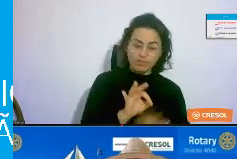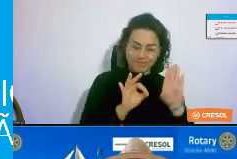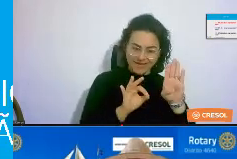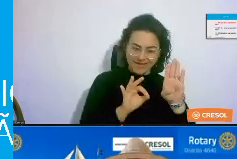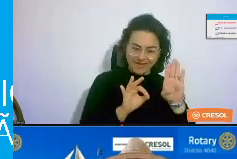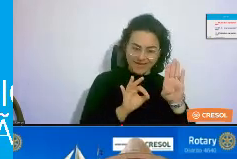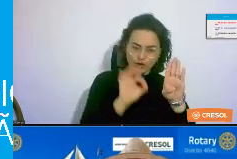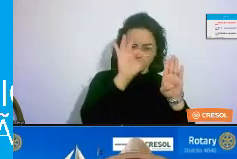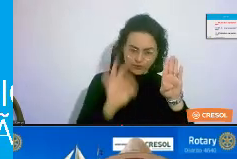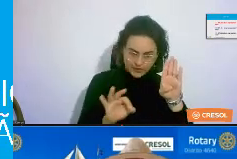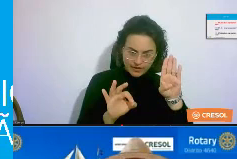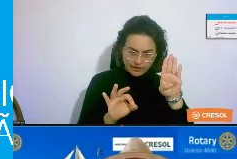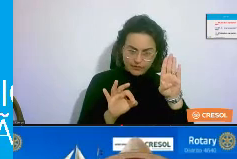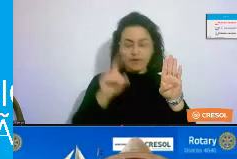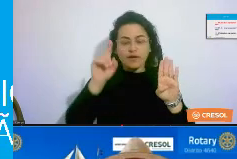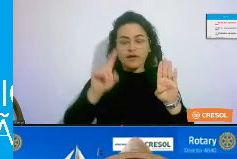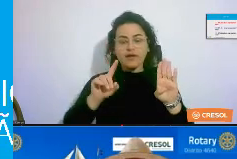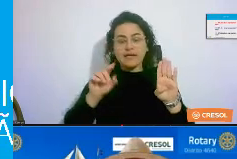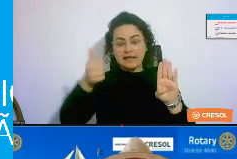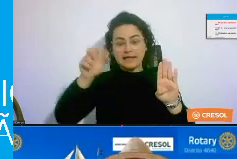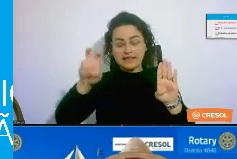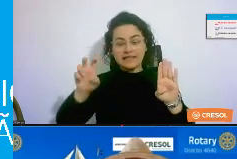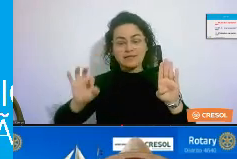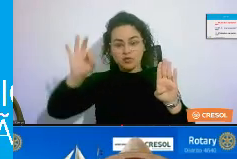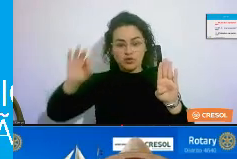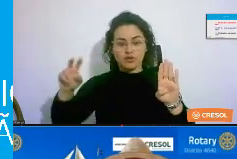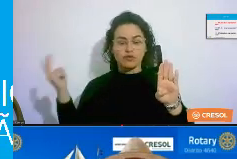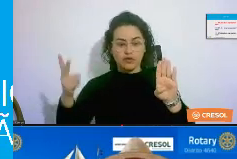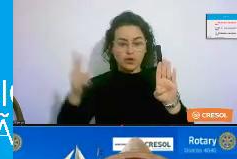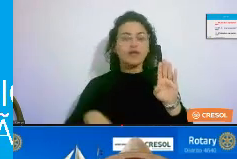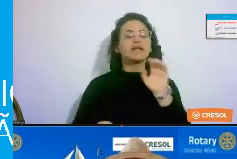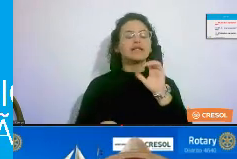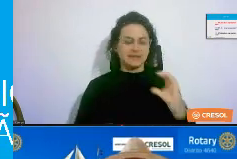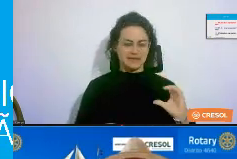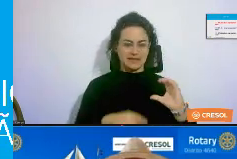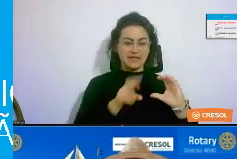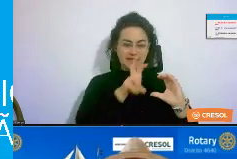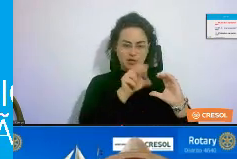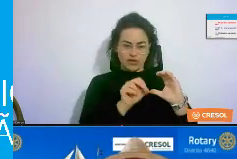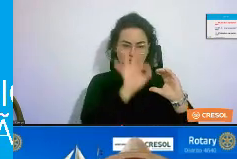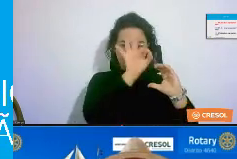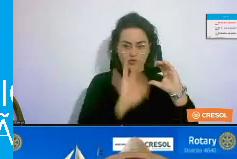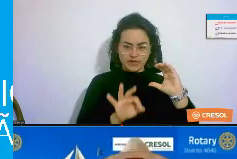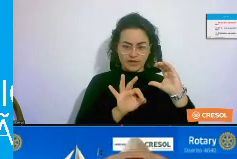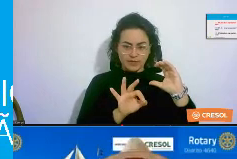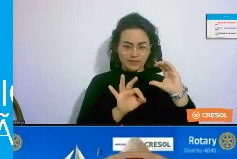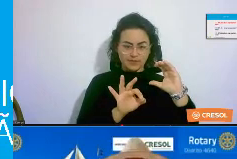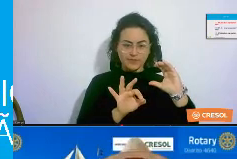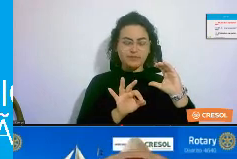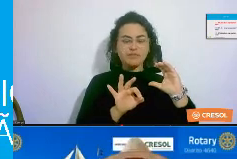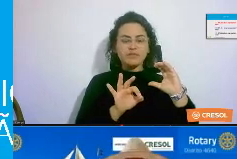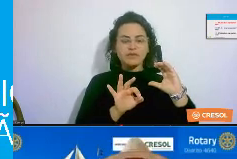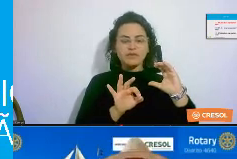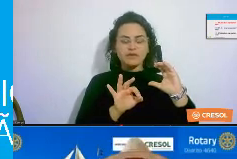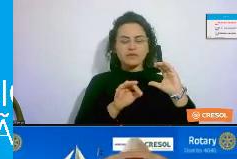valor. E o restante, 50%, vai representar somente 5% do valor que você pretende